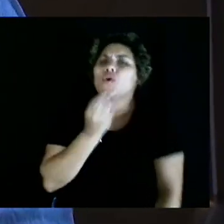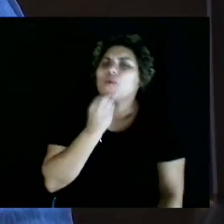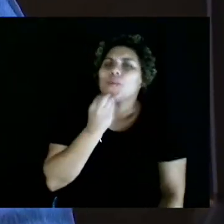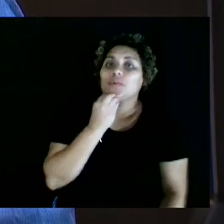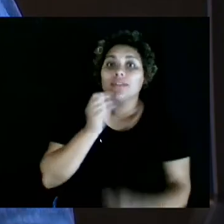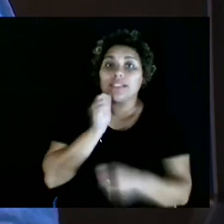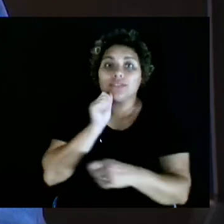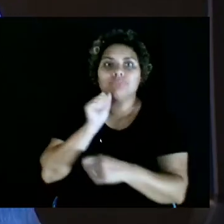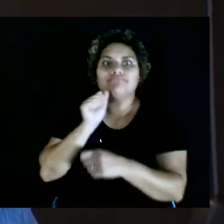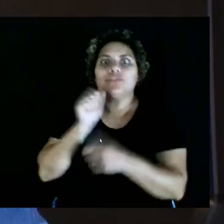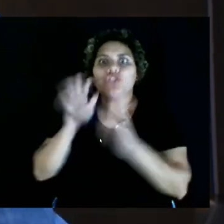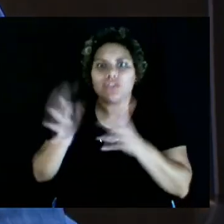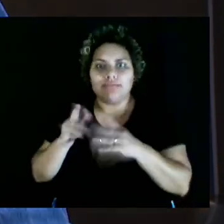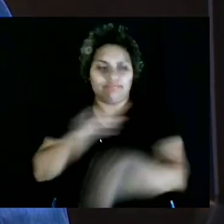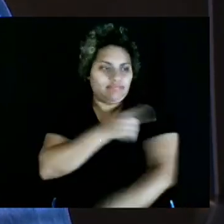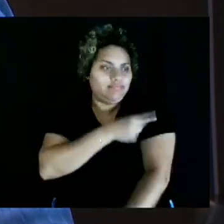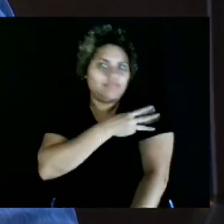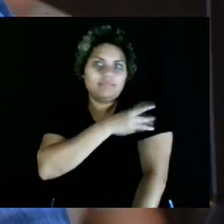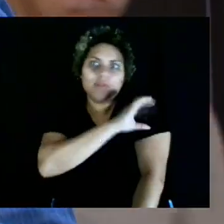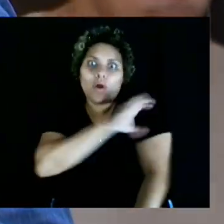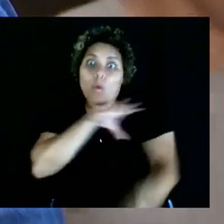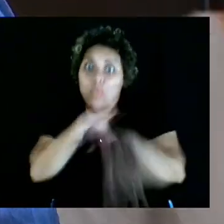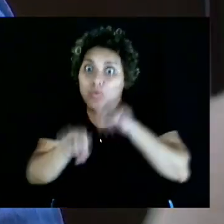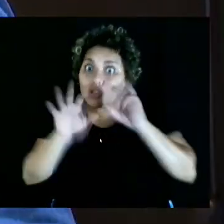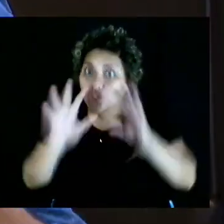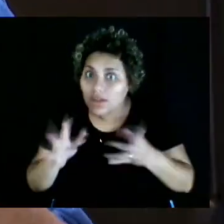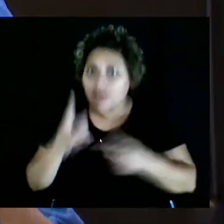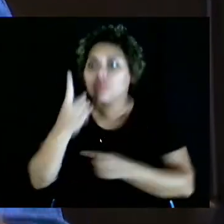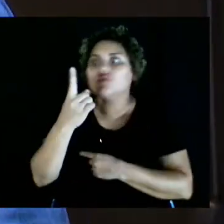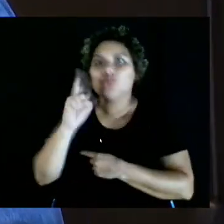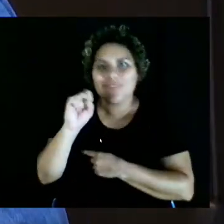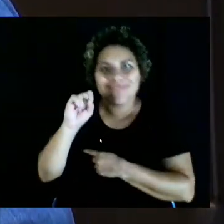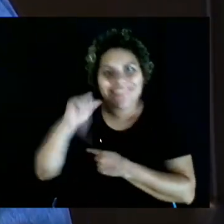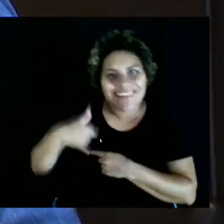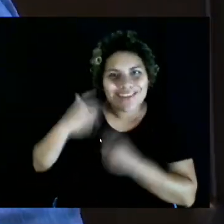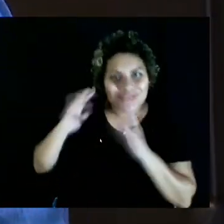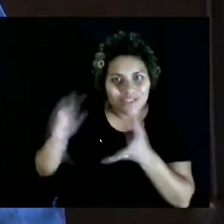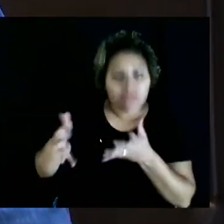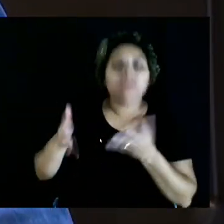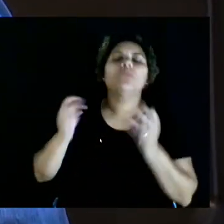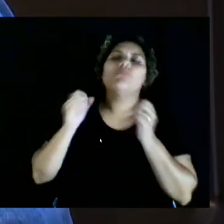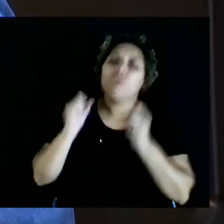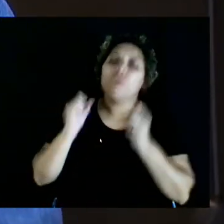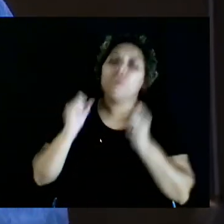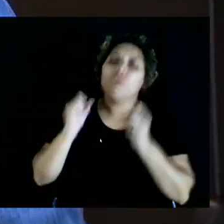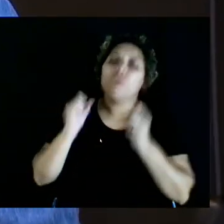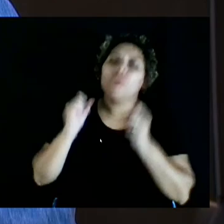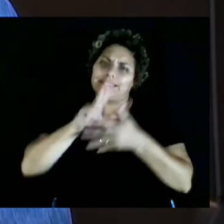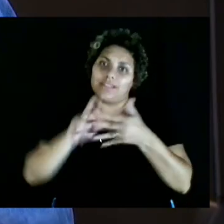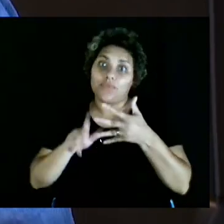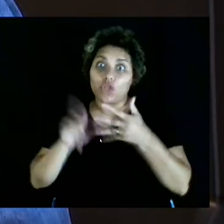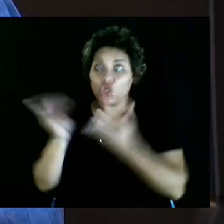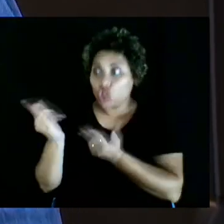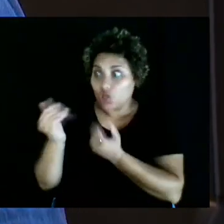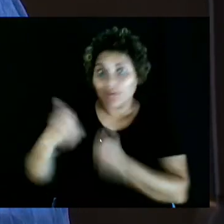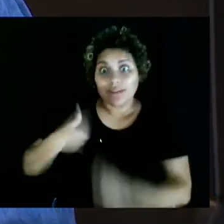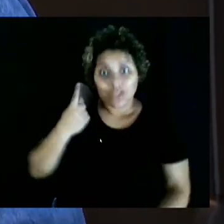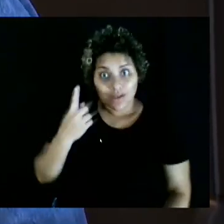completo, 18 anos, também temos oportunidades. Então, assim, jovens, a partir de 14 anos, vêm até o CIEE se cadastrar no meu